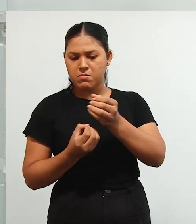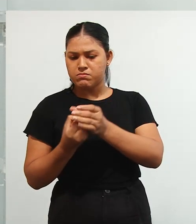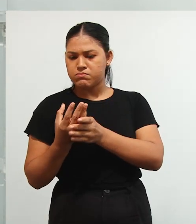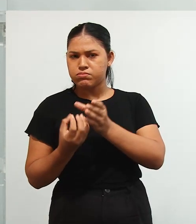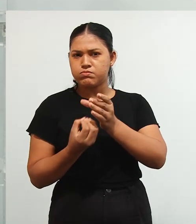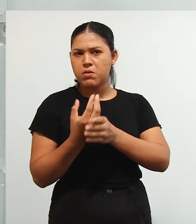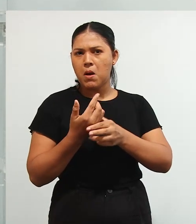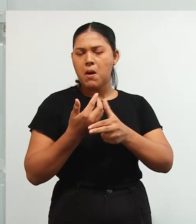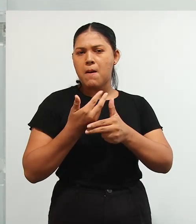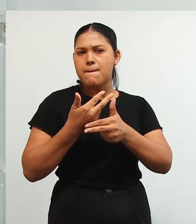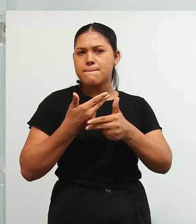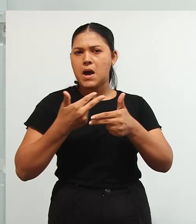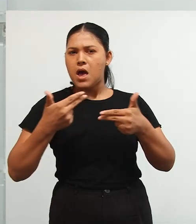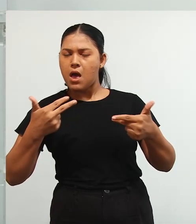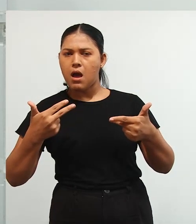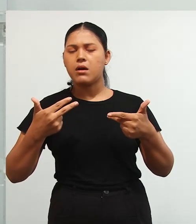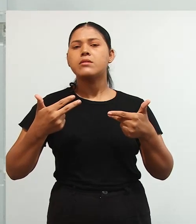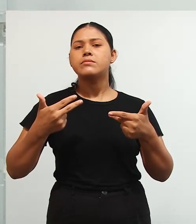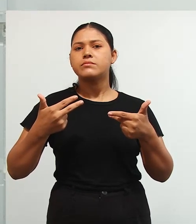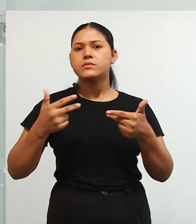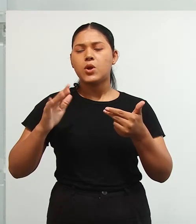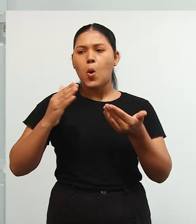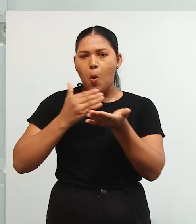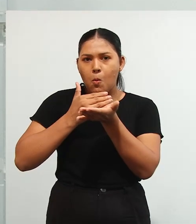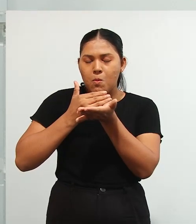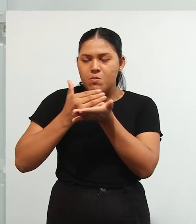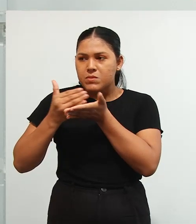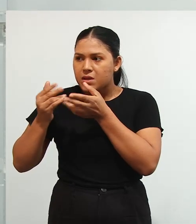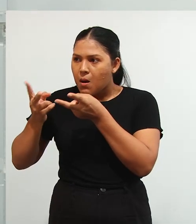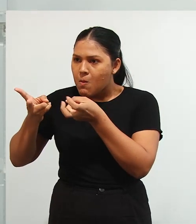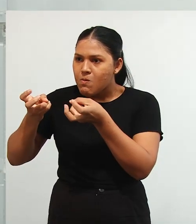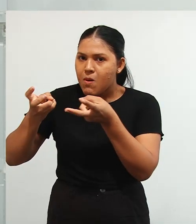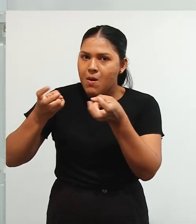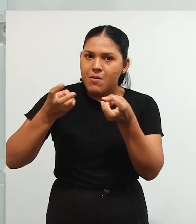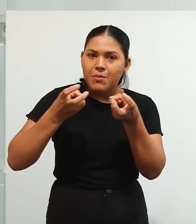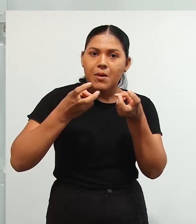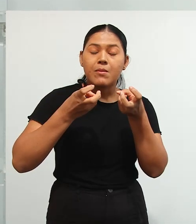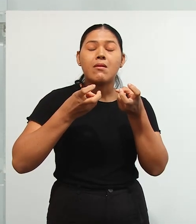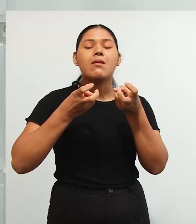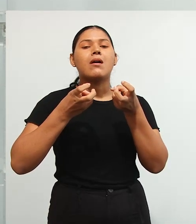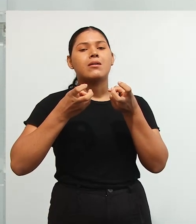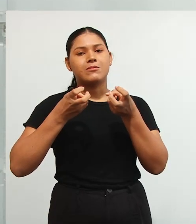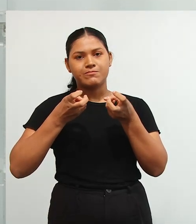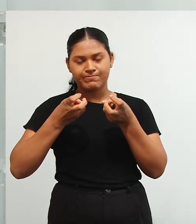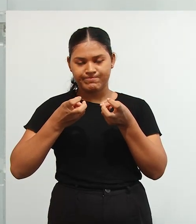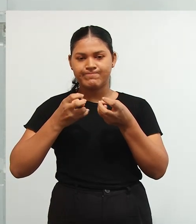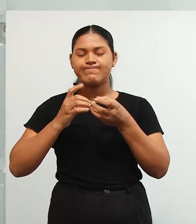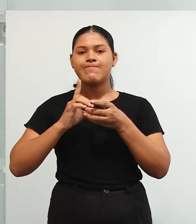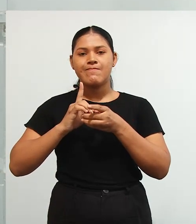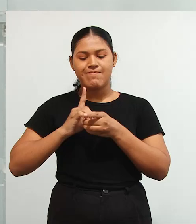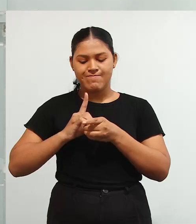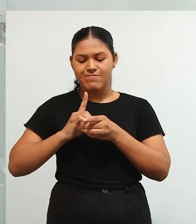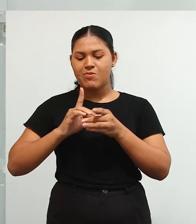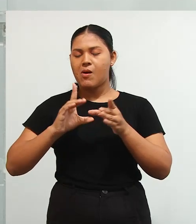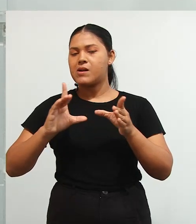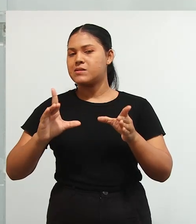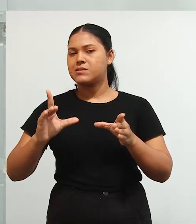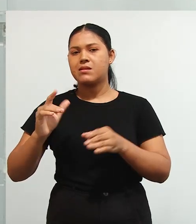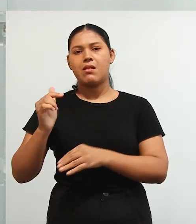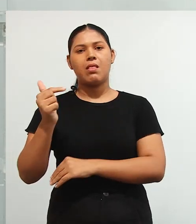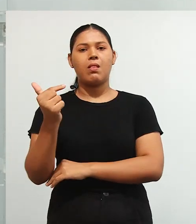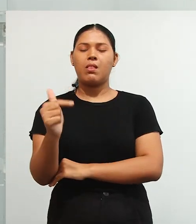dados censitários, né? E isso vai demonstrando efetivamente que a democracia racial nesse país não passa de um